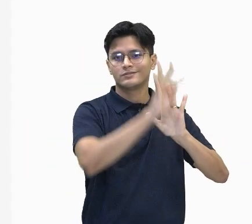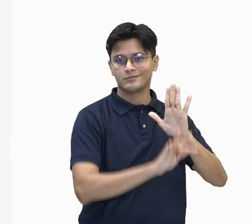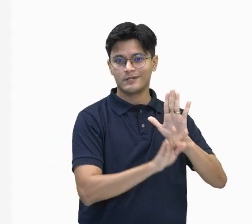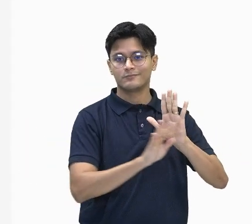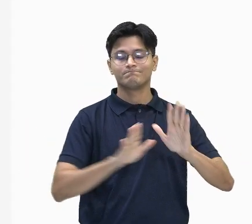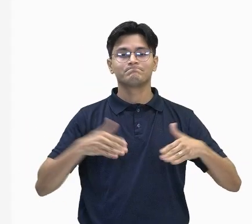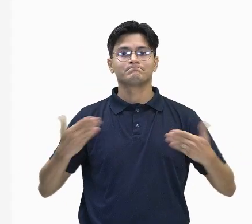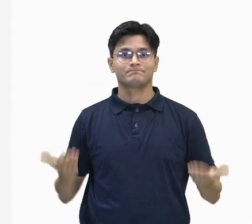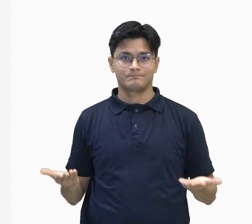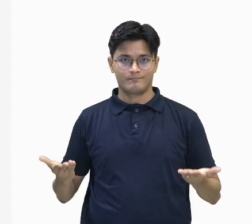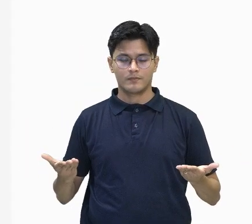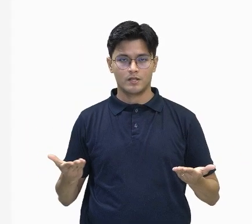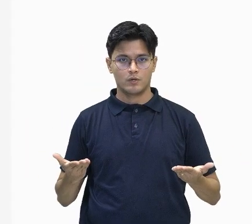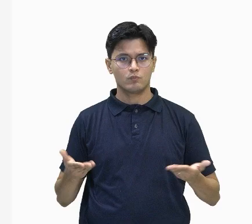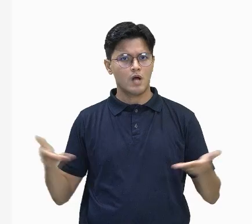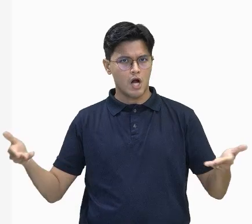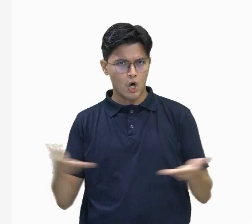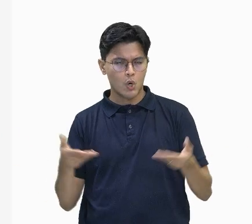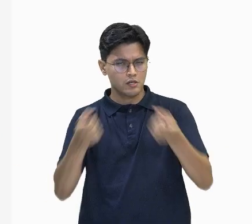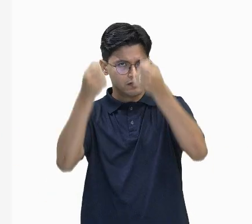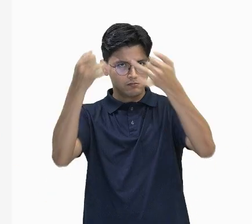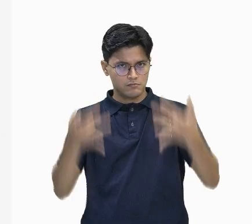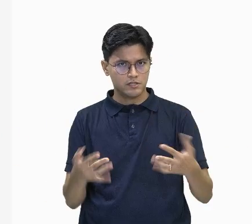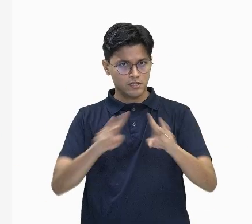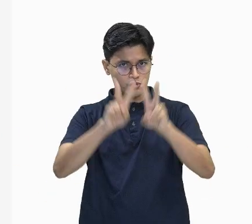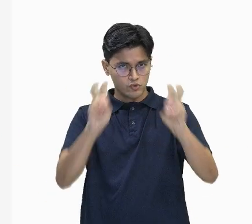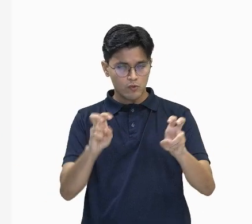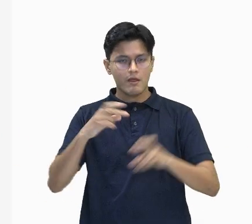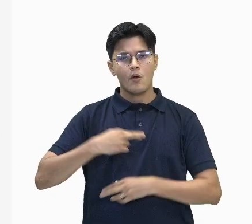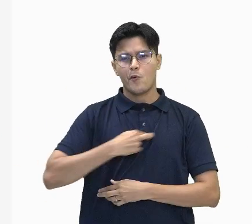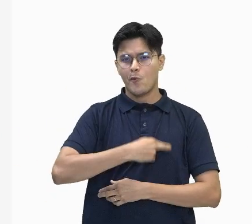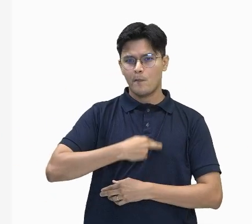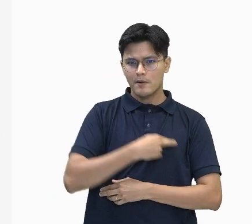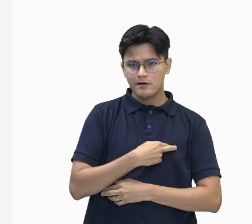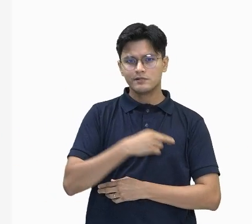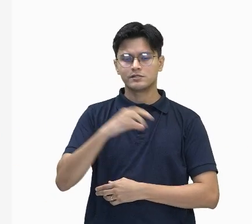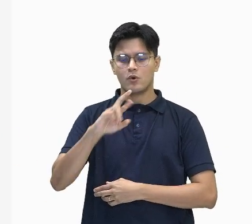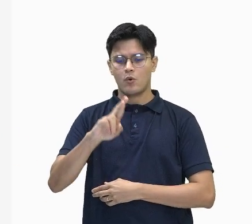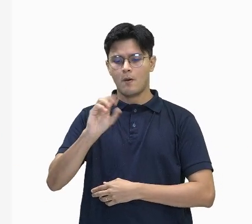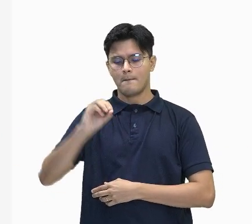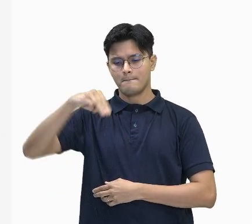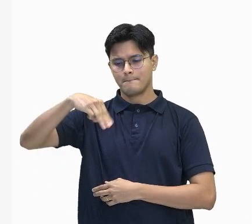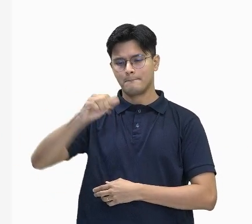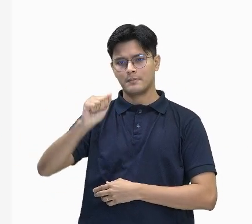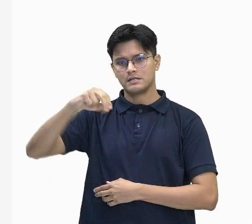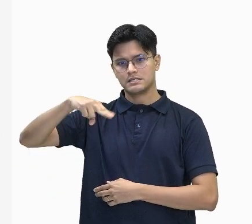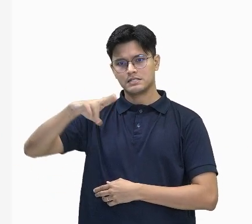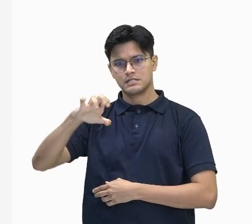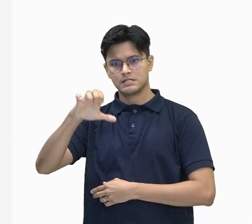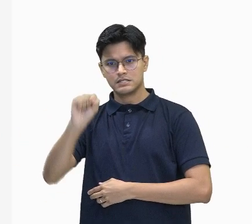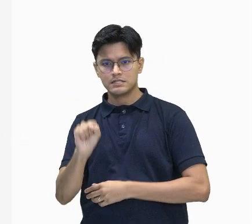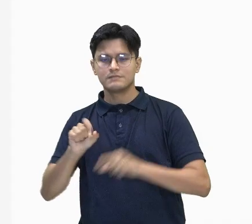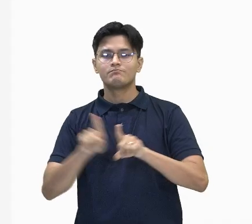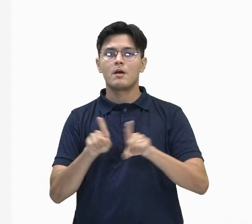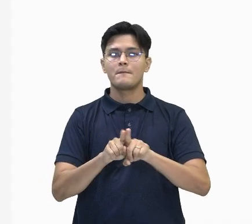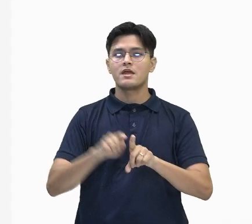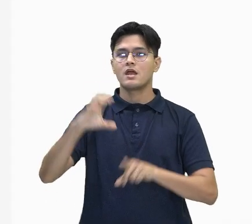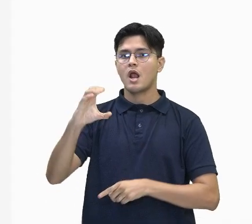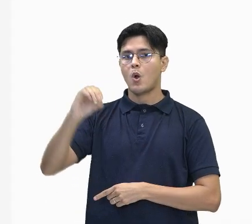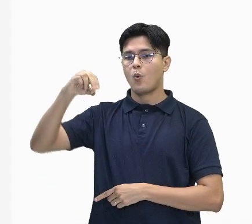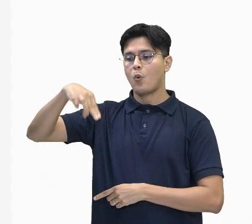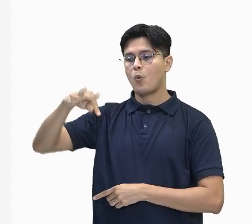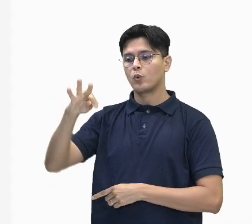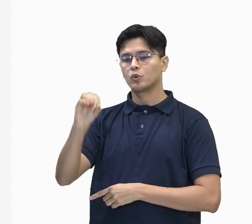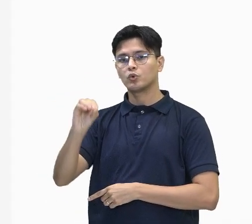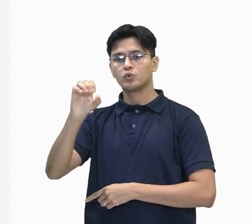então dos romances, dos contos, né? Os romances e os contos são uma parte